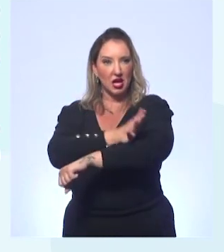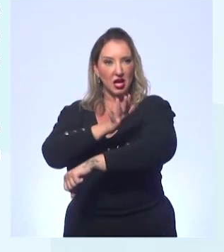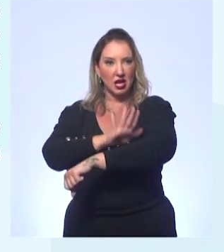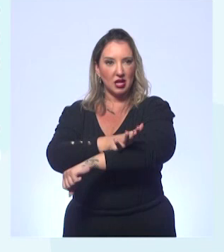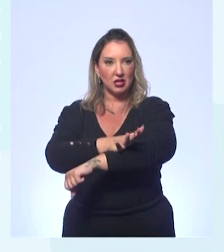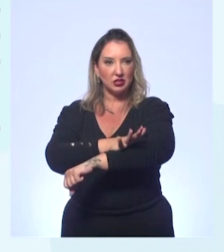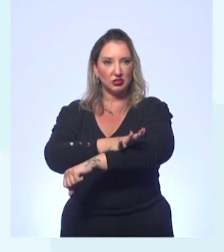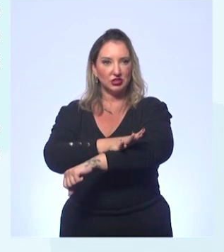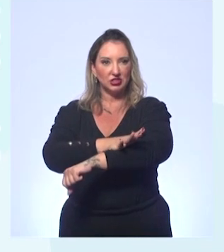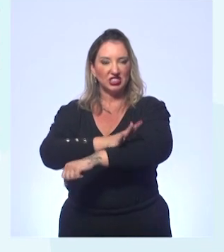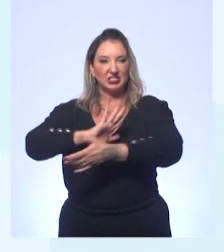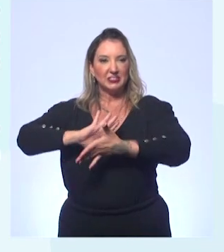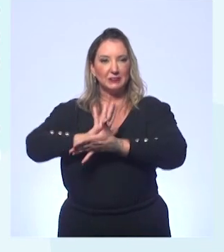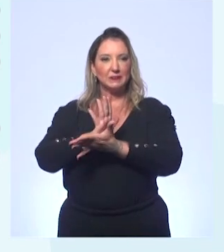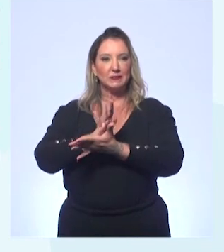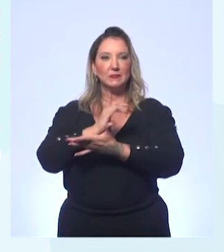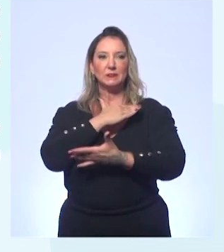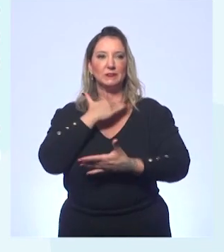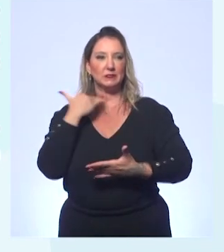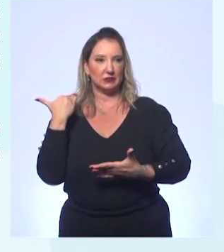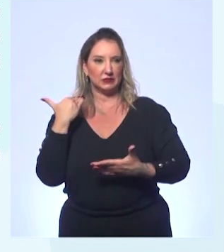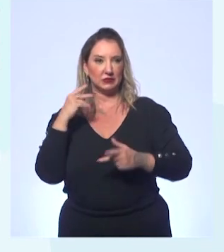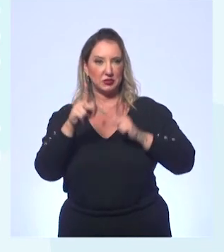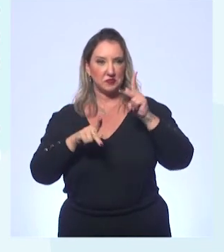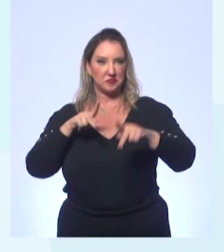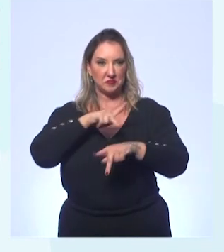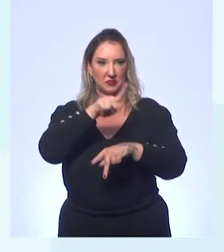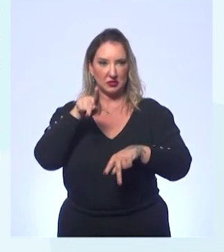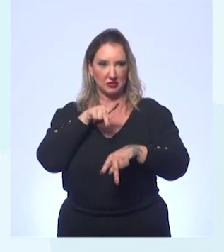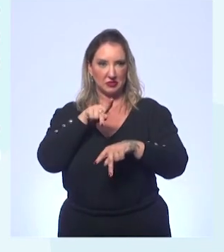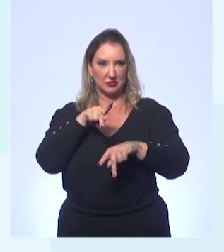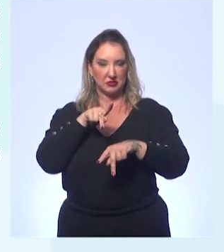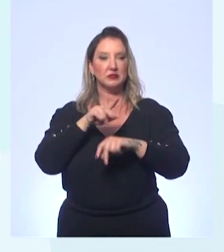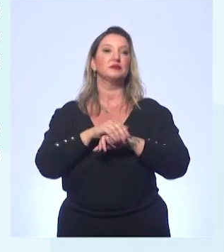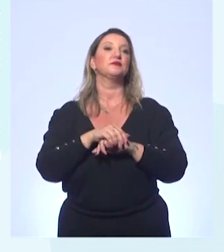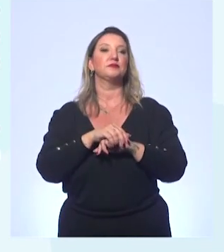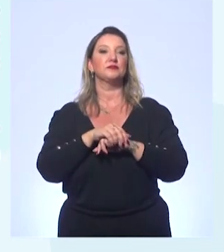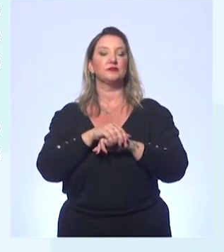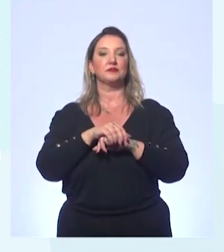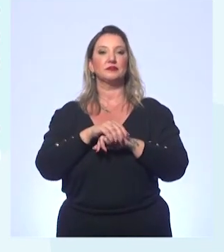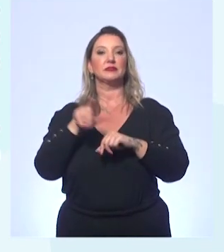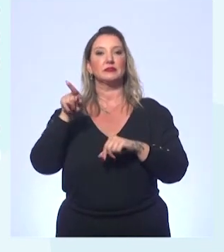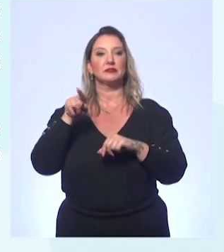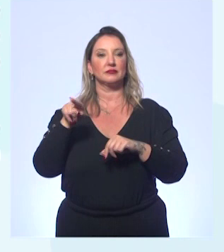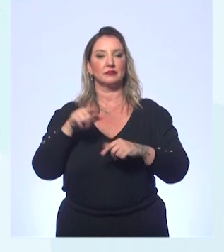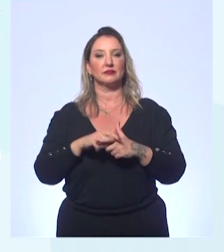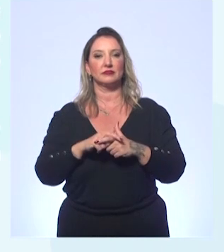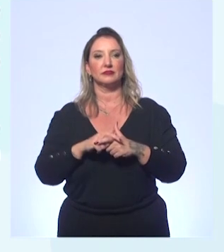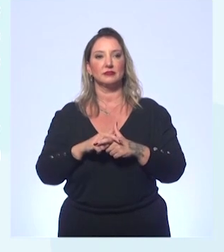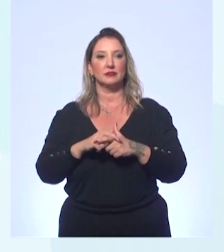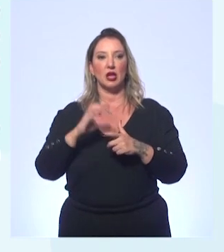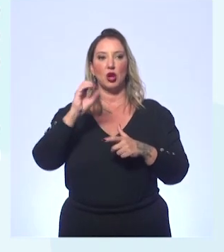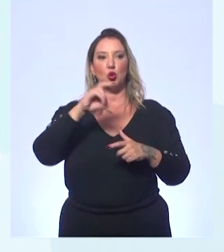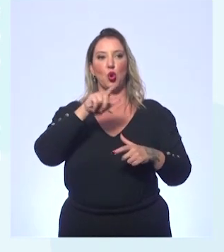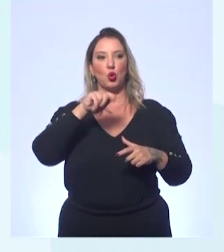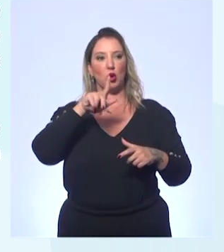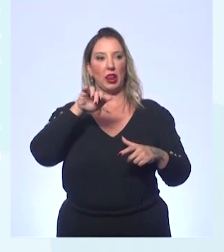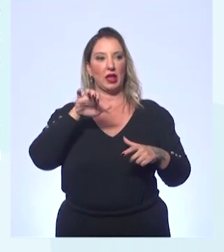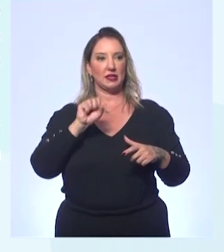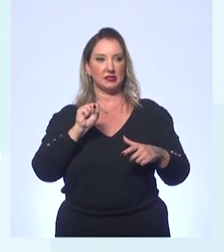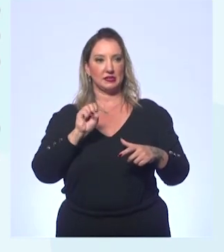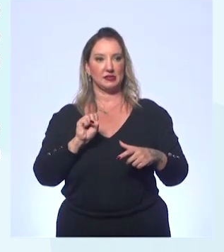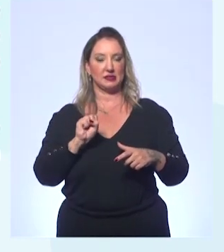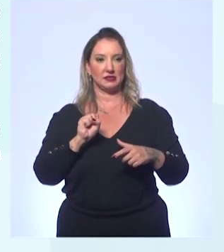como o genocídio dos Hererós e dos Namaquas lá na Namíbia, e também dos congoleses no